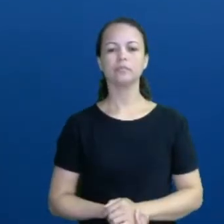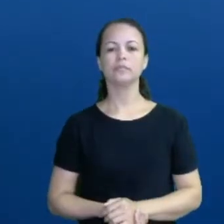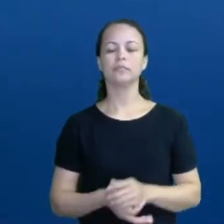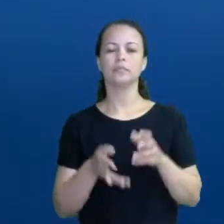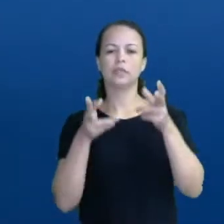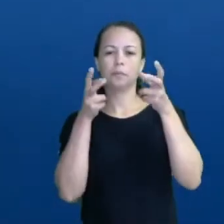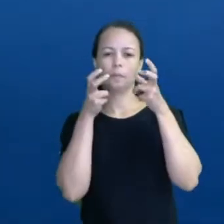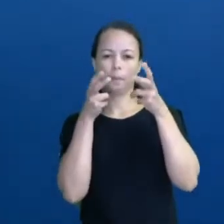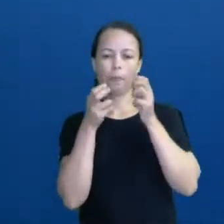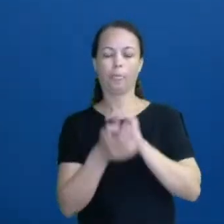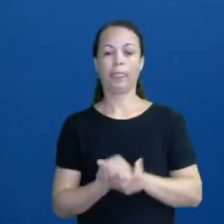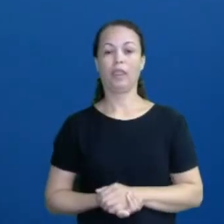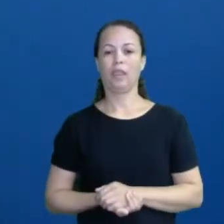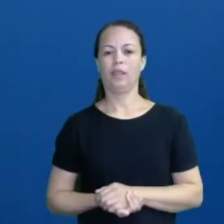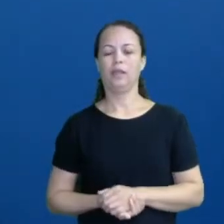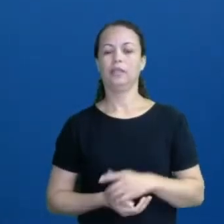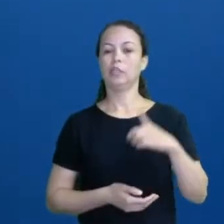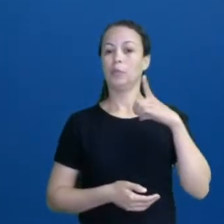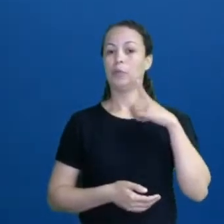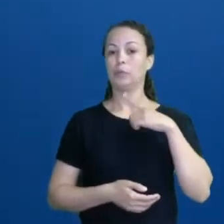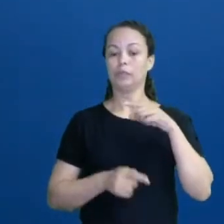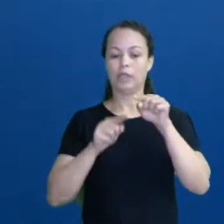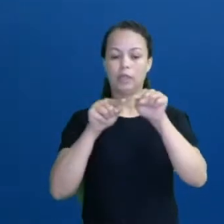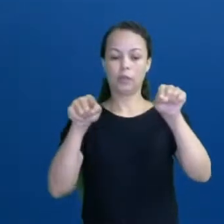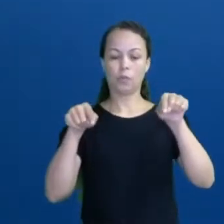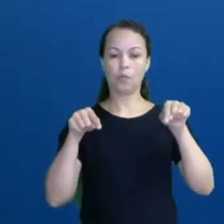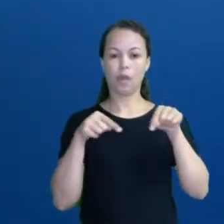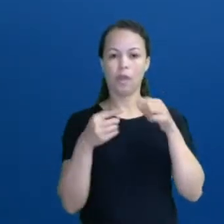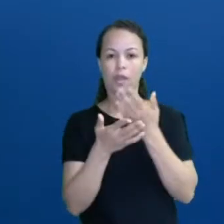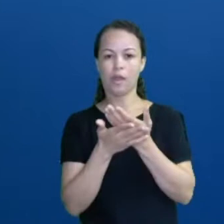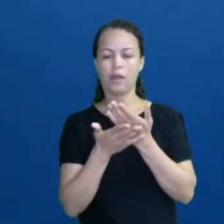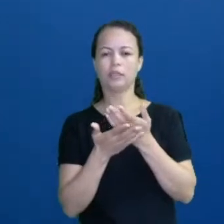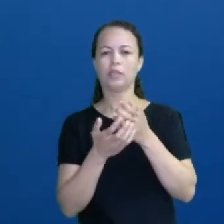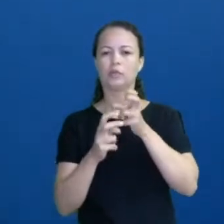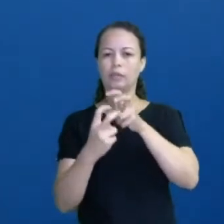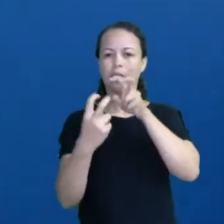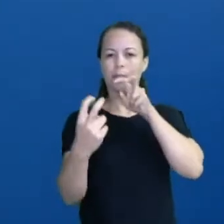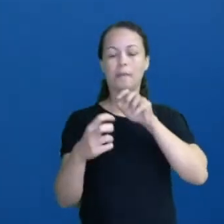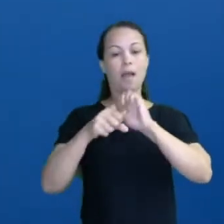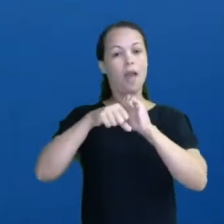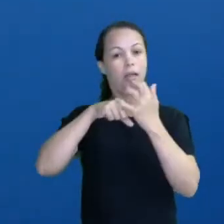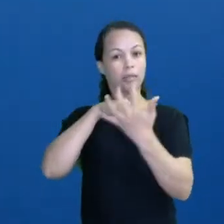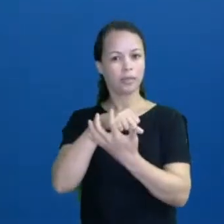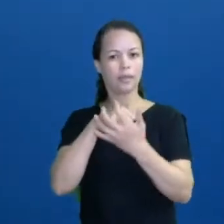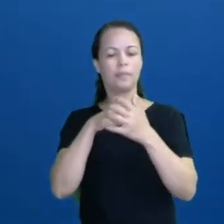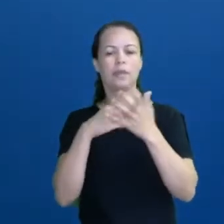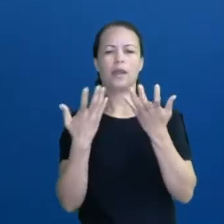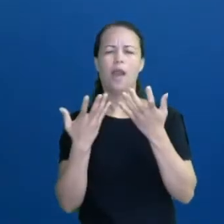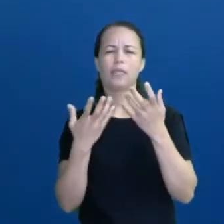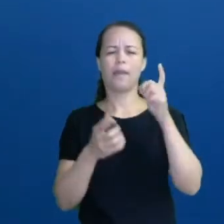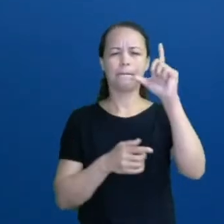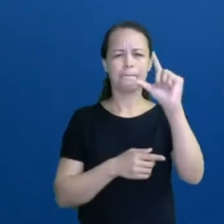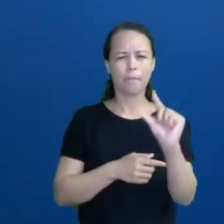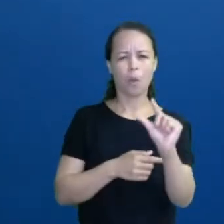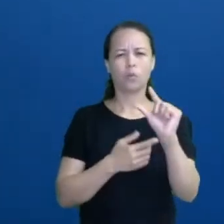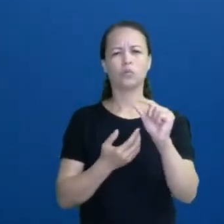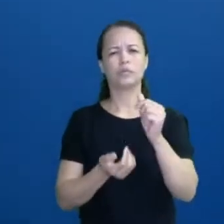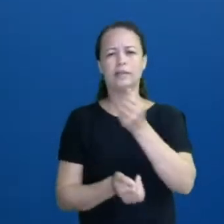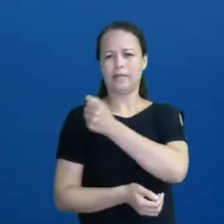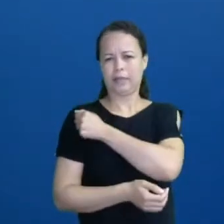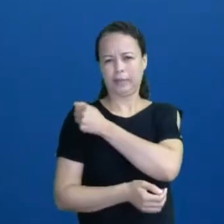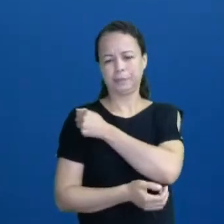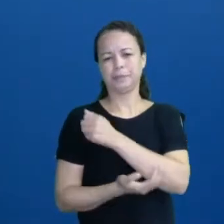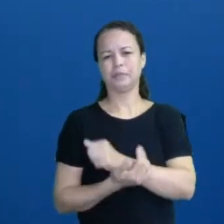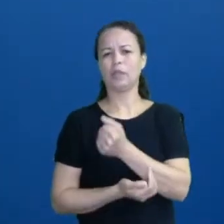observa aqui, ó. Eu tenho, nessa sala, tá durante a pandemia, o pessoal tá lá, tem poucos alunos. Vamos lá.